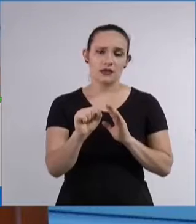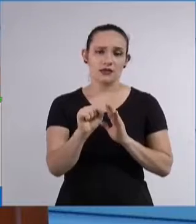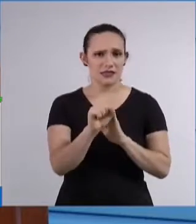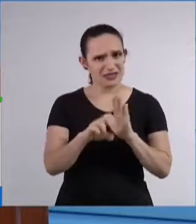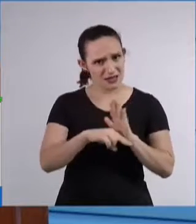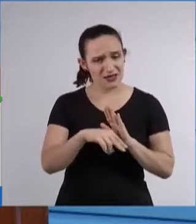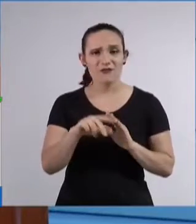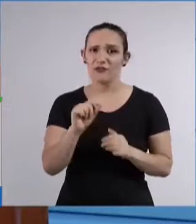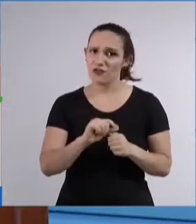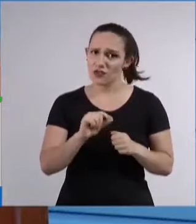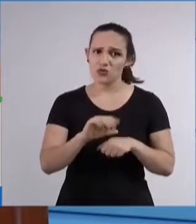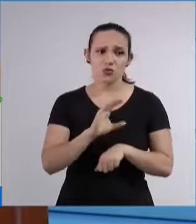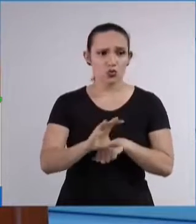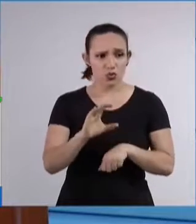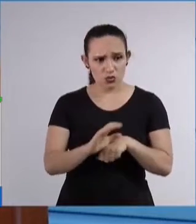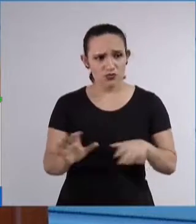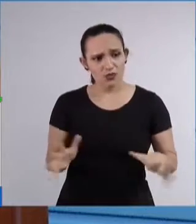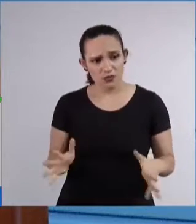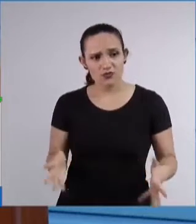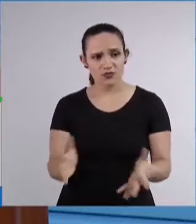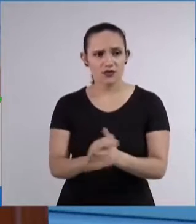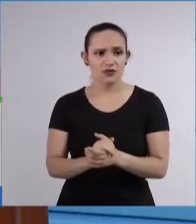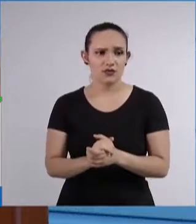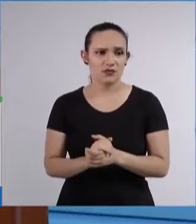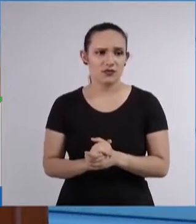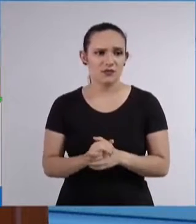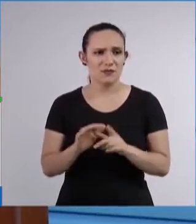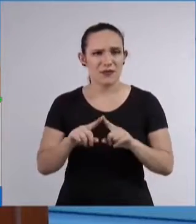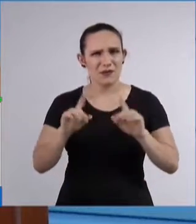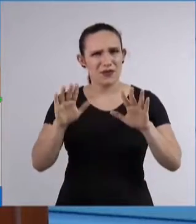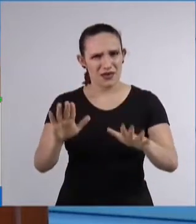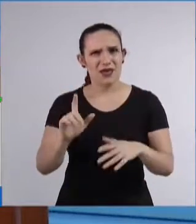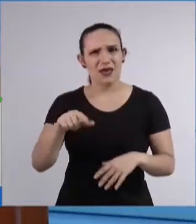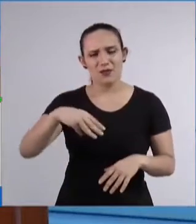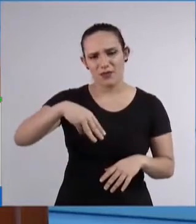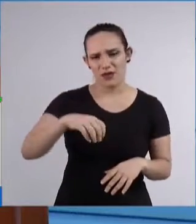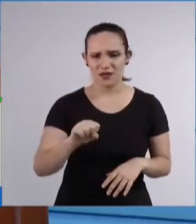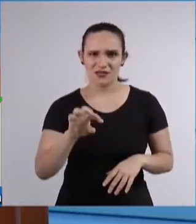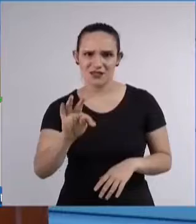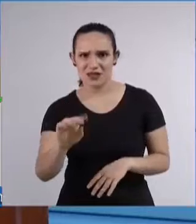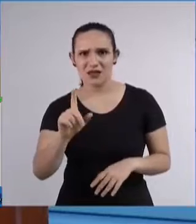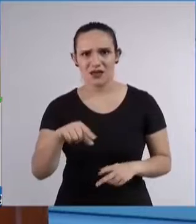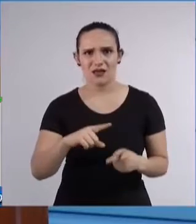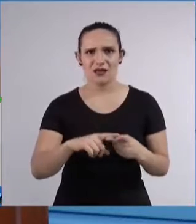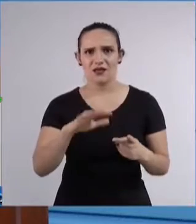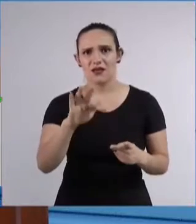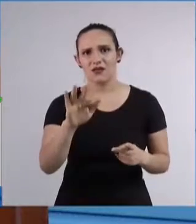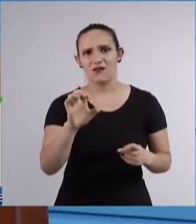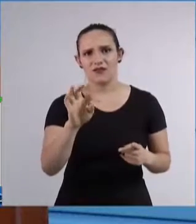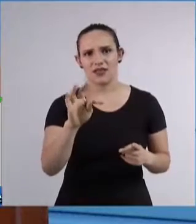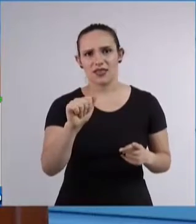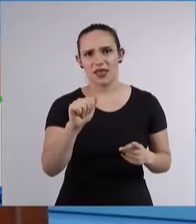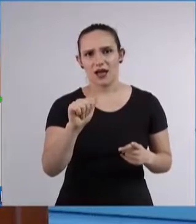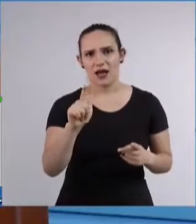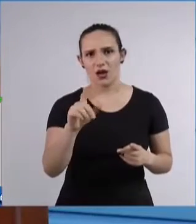fez os cursos do Pronatec Campo. Não foi ninguém do MST, não foi ninguém da FETAG, não foi ninguém... Não, foi o